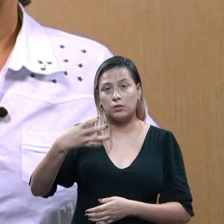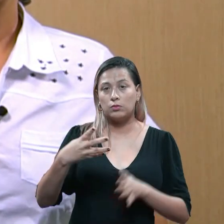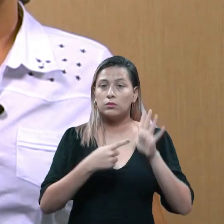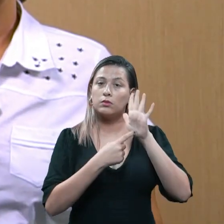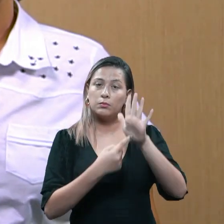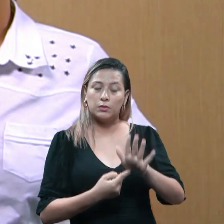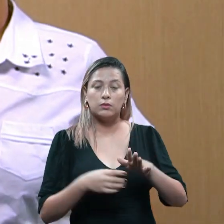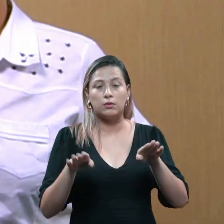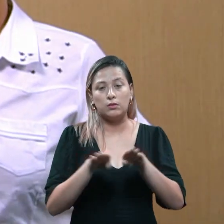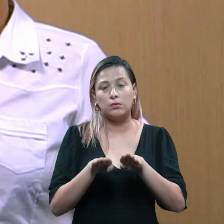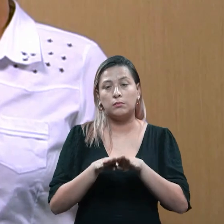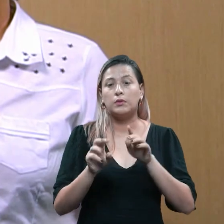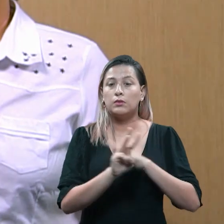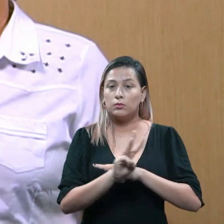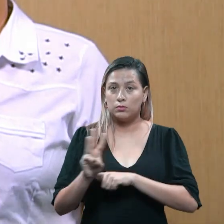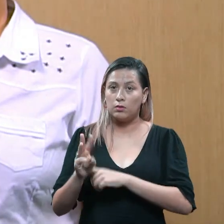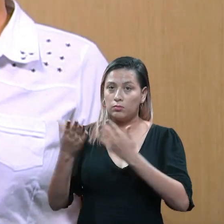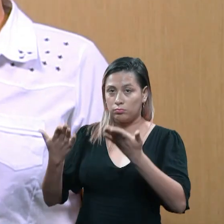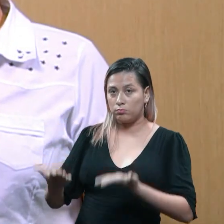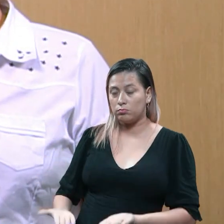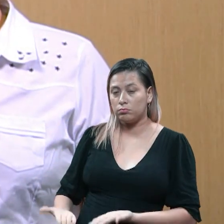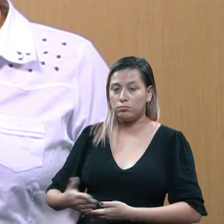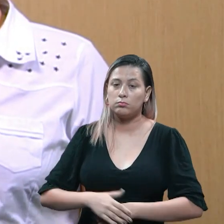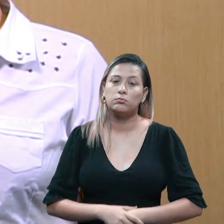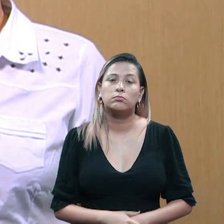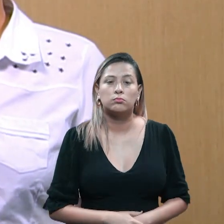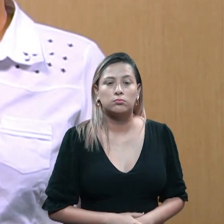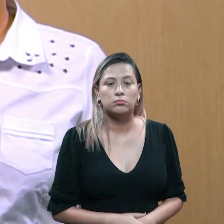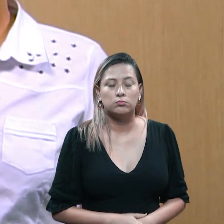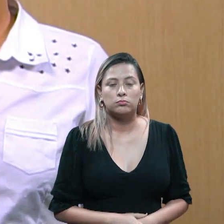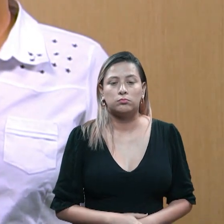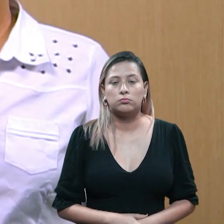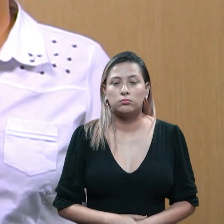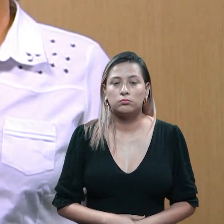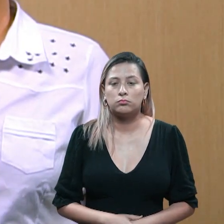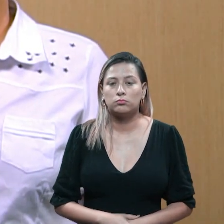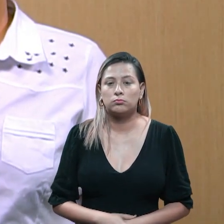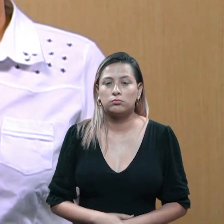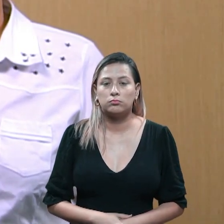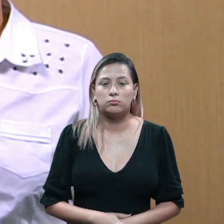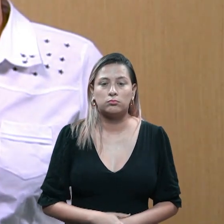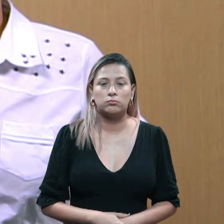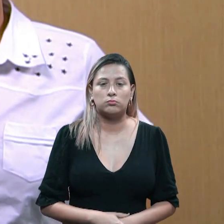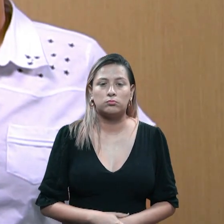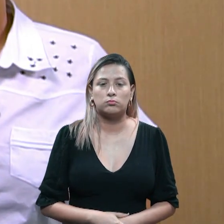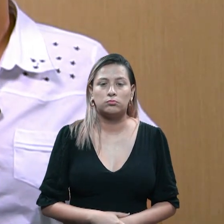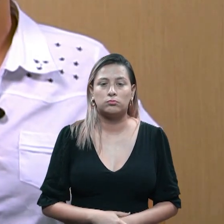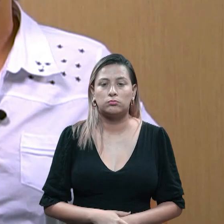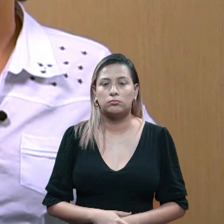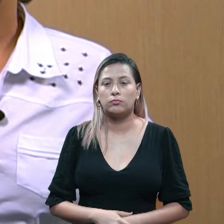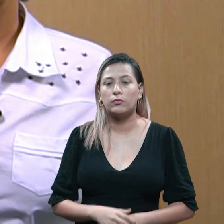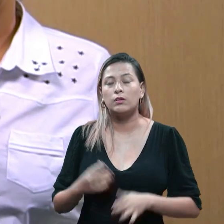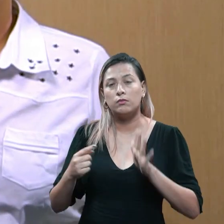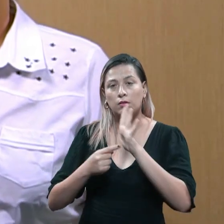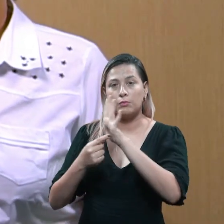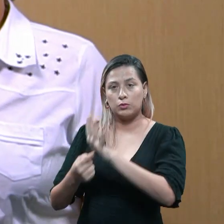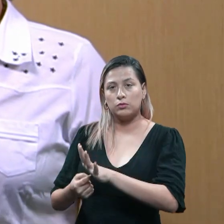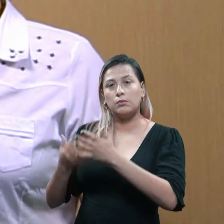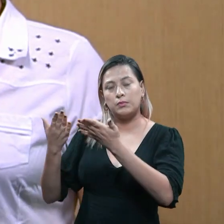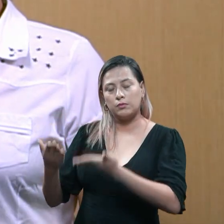no site abaixo, no site que vai estar discriminado para vocês na